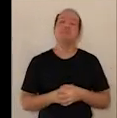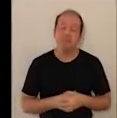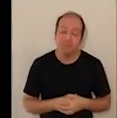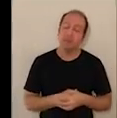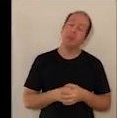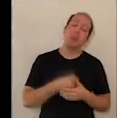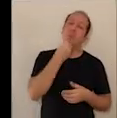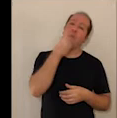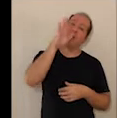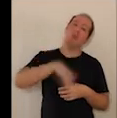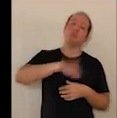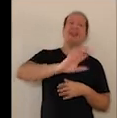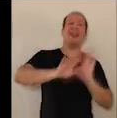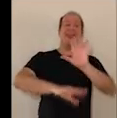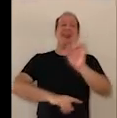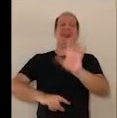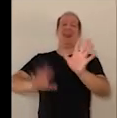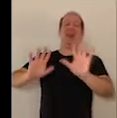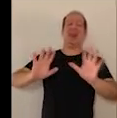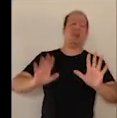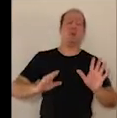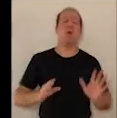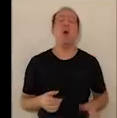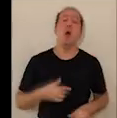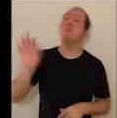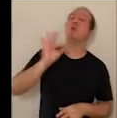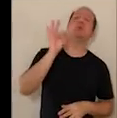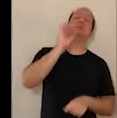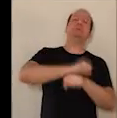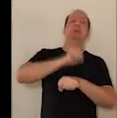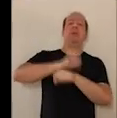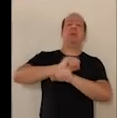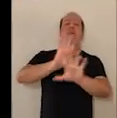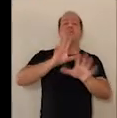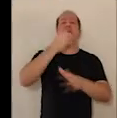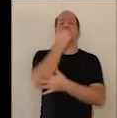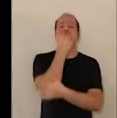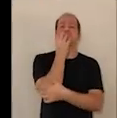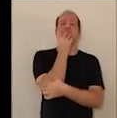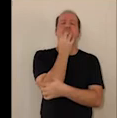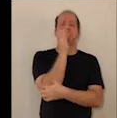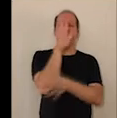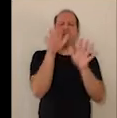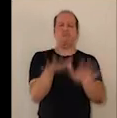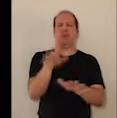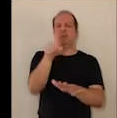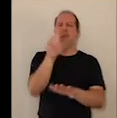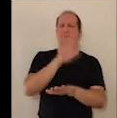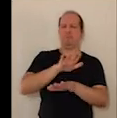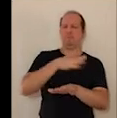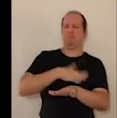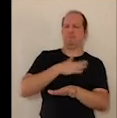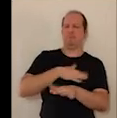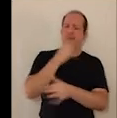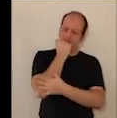tarde, senhor. Não. Mosca, espere. Fique mais um pouco, só um pouquinho.